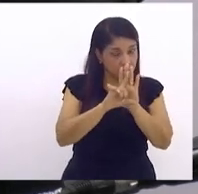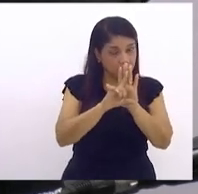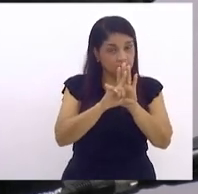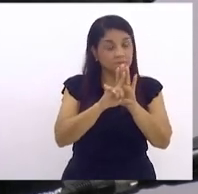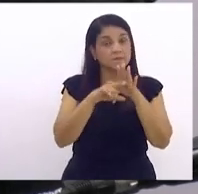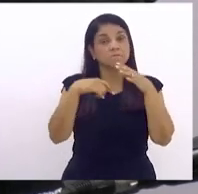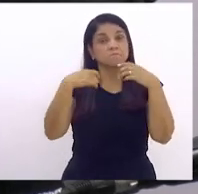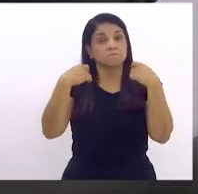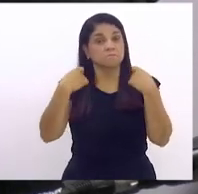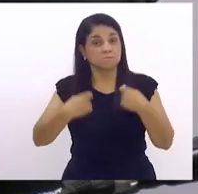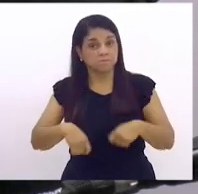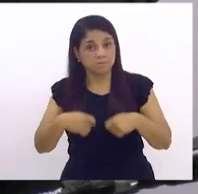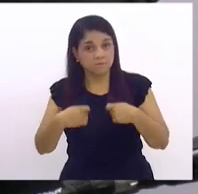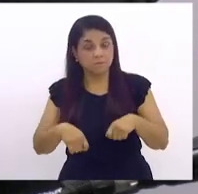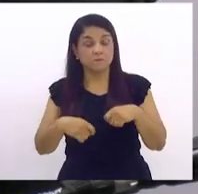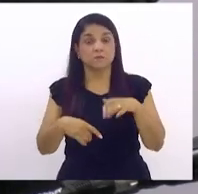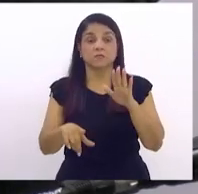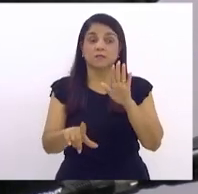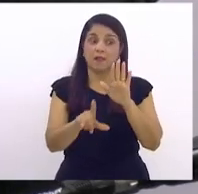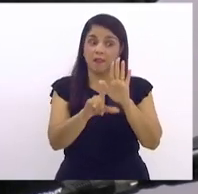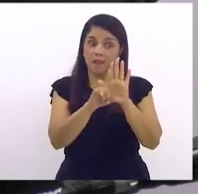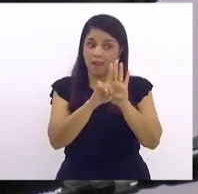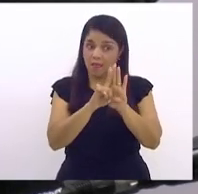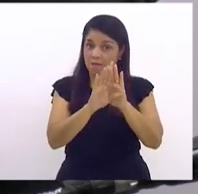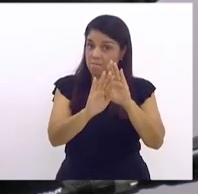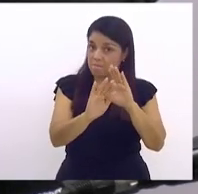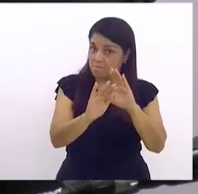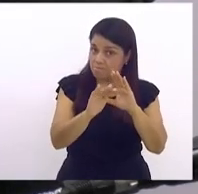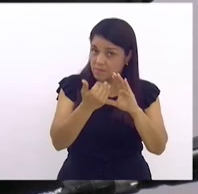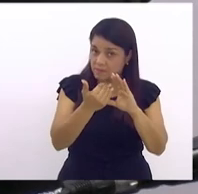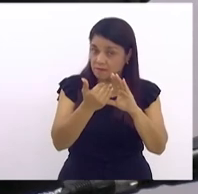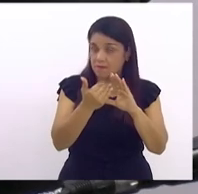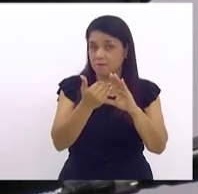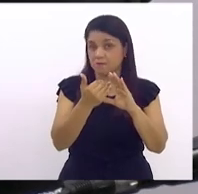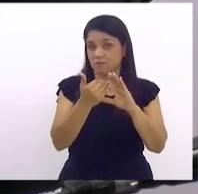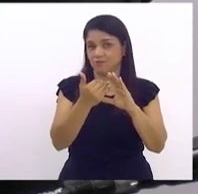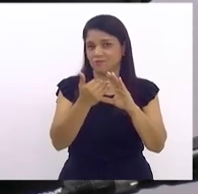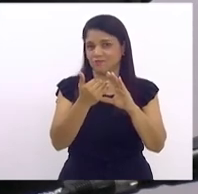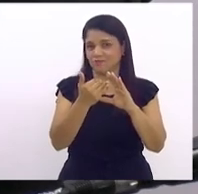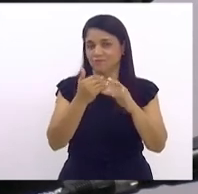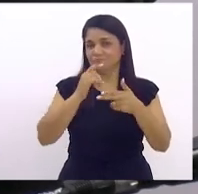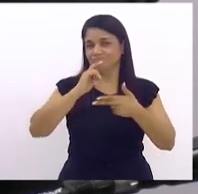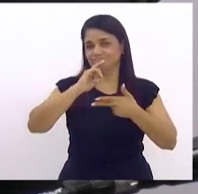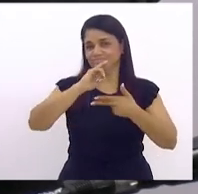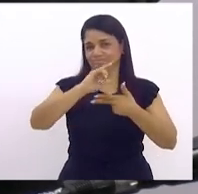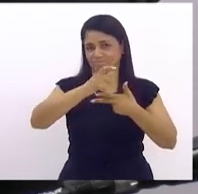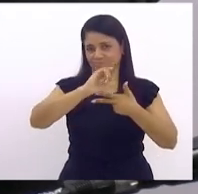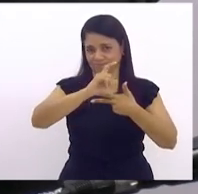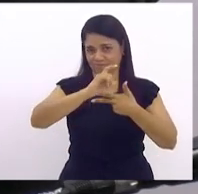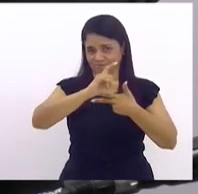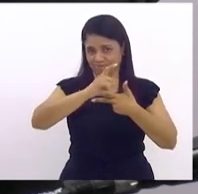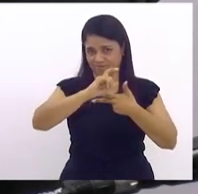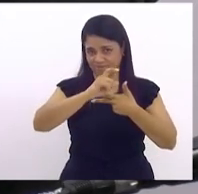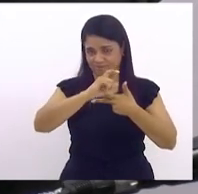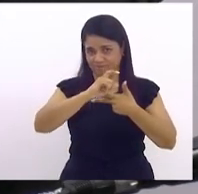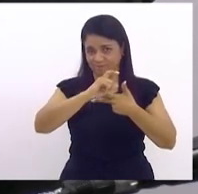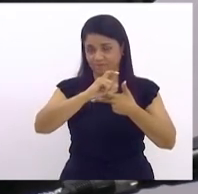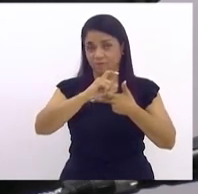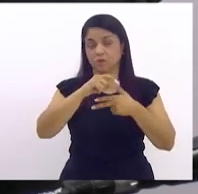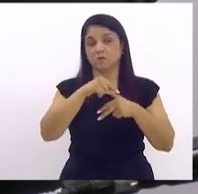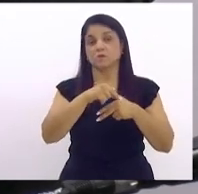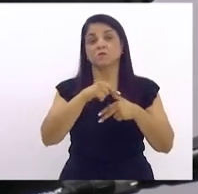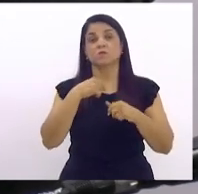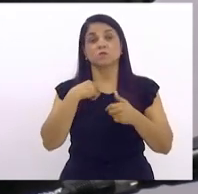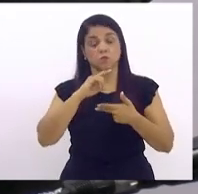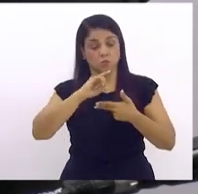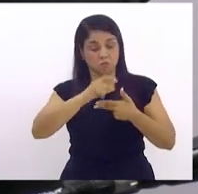necessitam de uma lei, de uma mensagem vinda do Poder Executivo. Então, o Poder Executivo